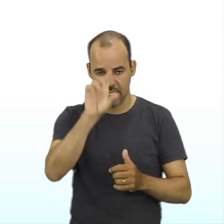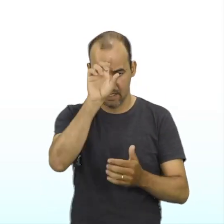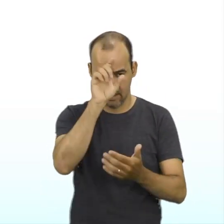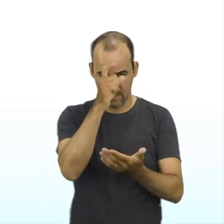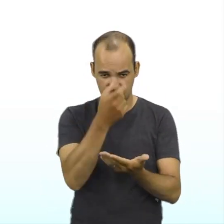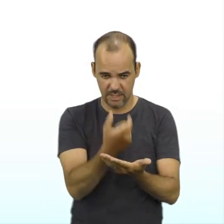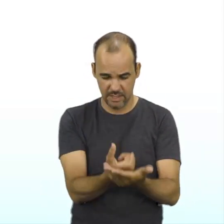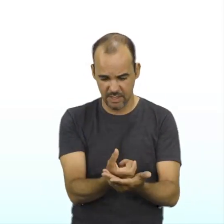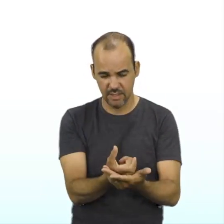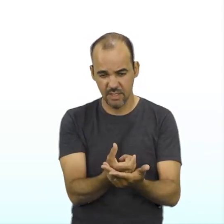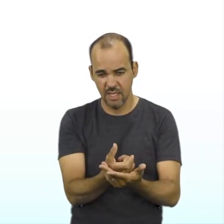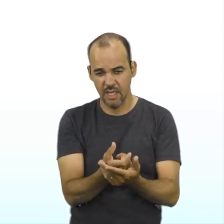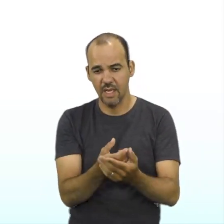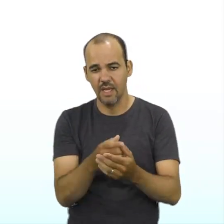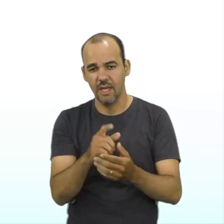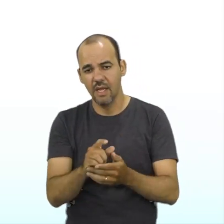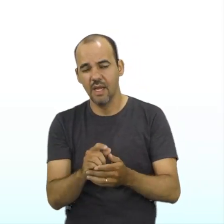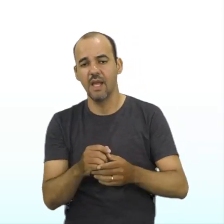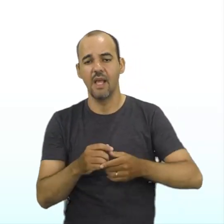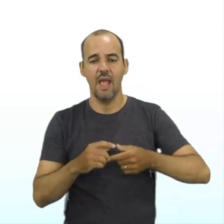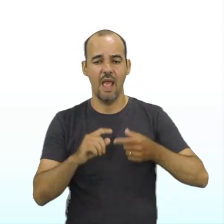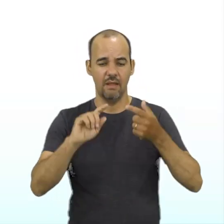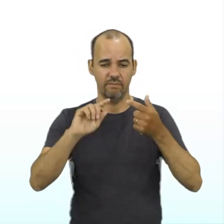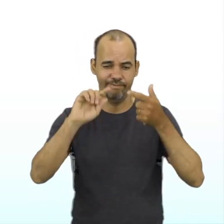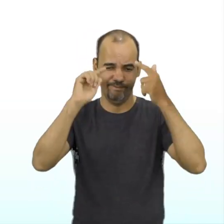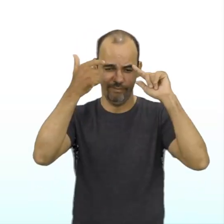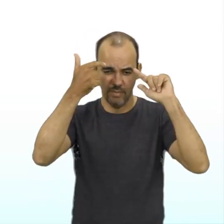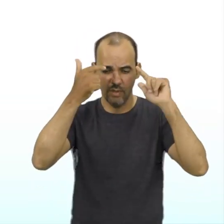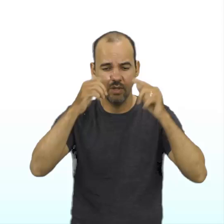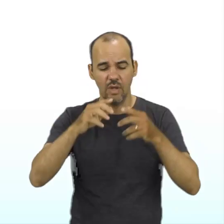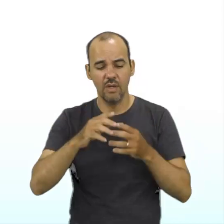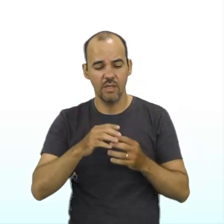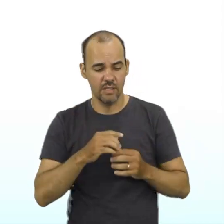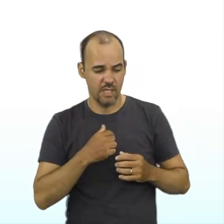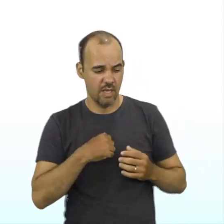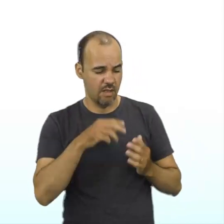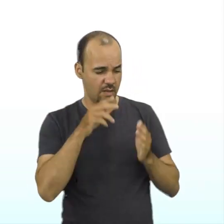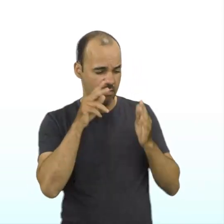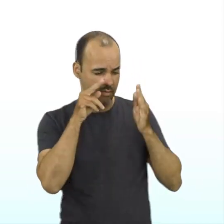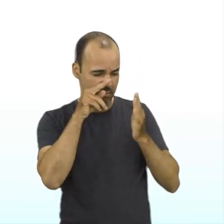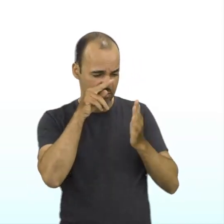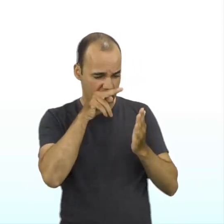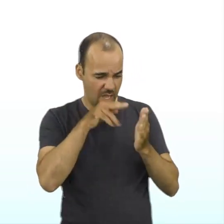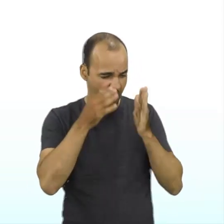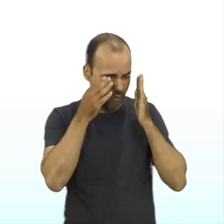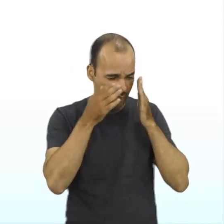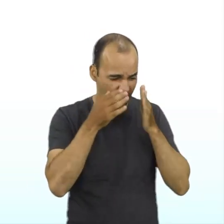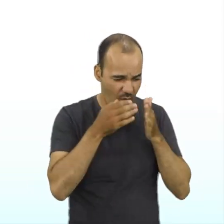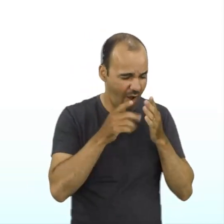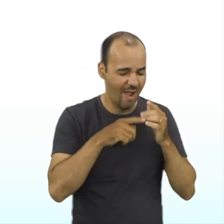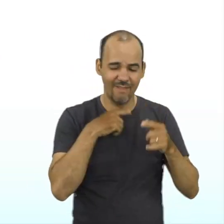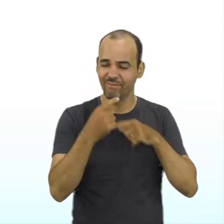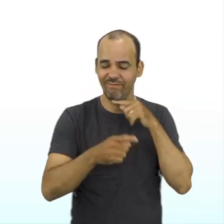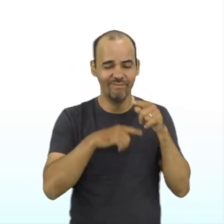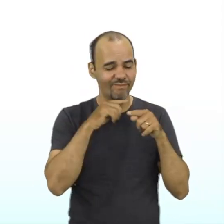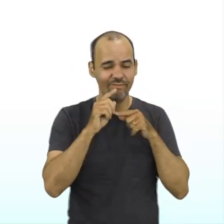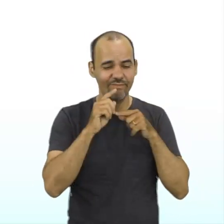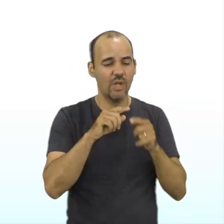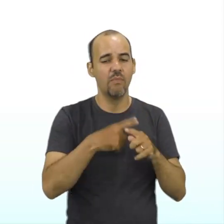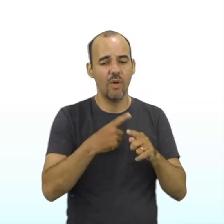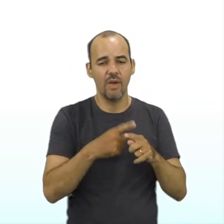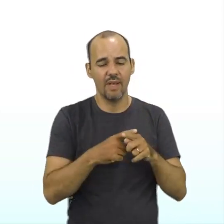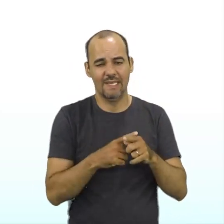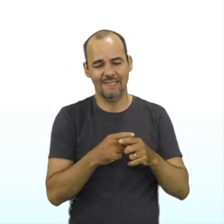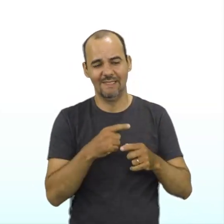um transtorno de aprendizagem que afeta a capacidade da gente ler, escrever e soletrar devido a uma dificuldade